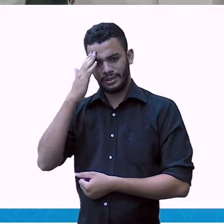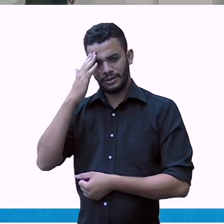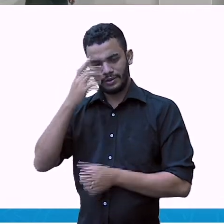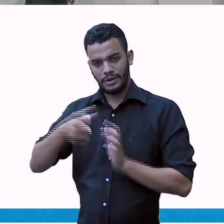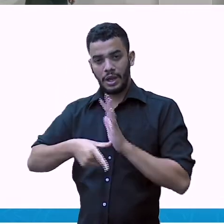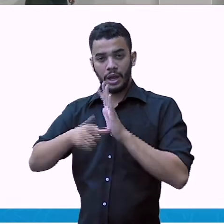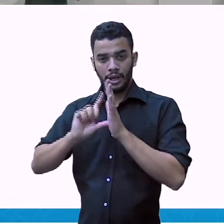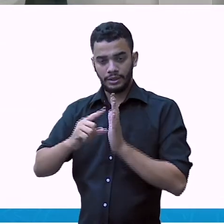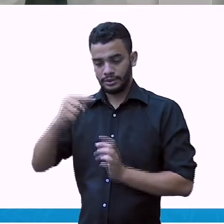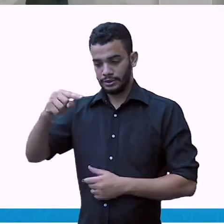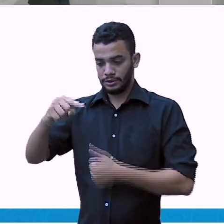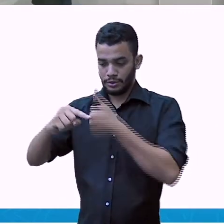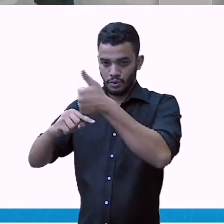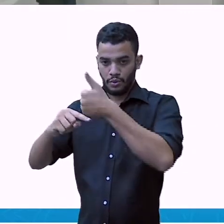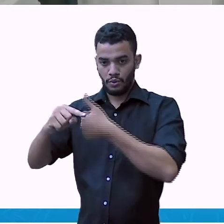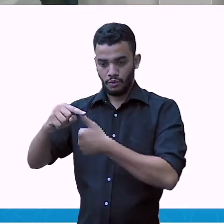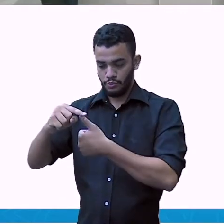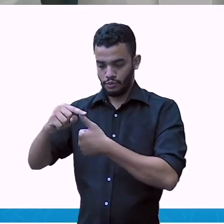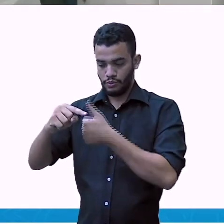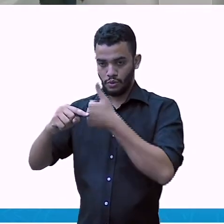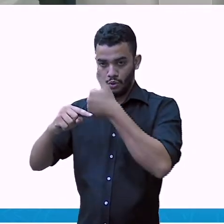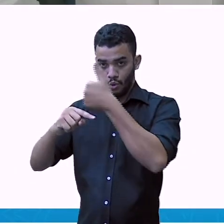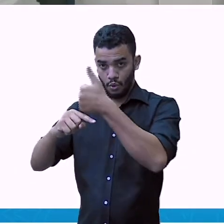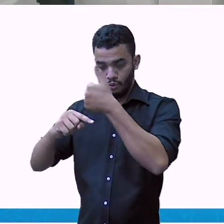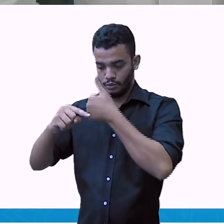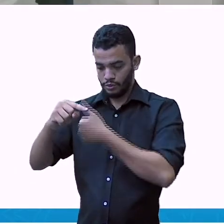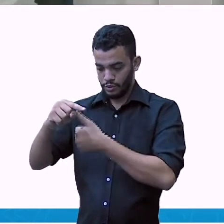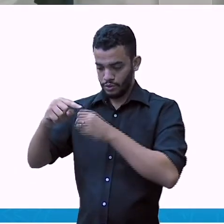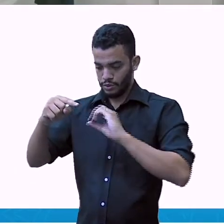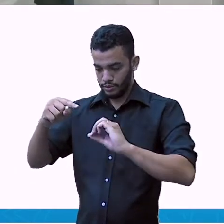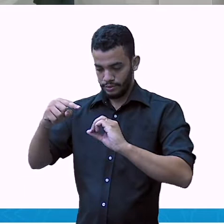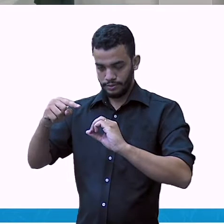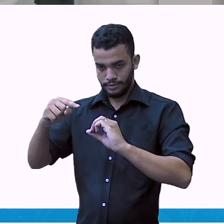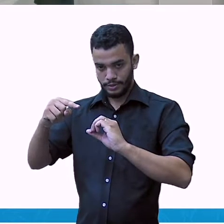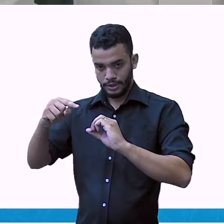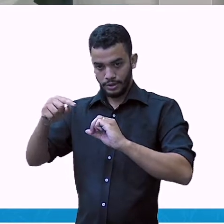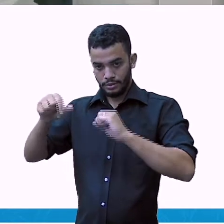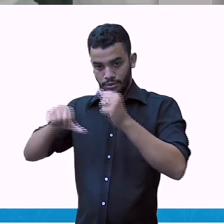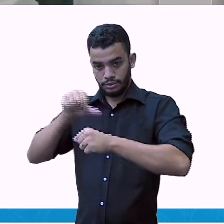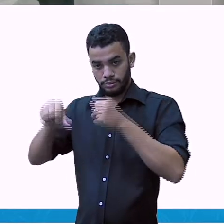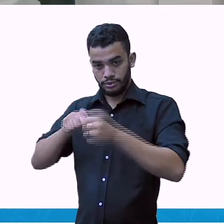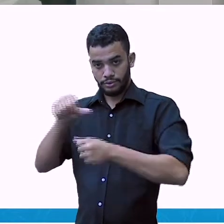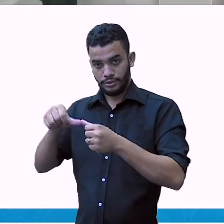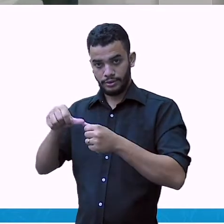zero. Como eu leio essa fração, ou esse número decimal?